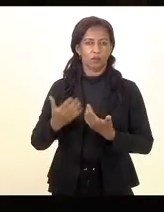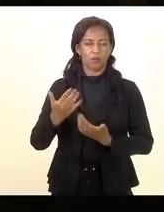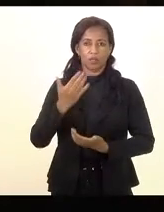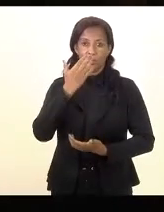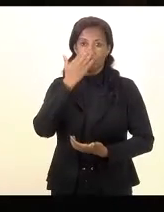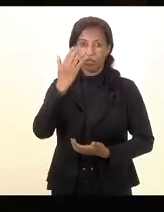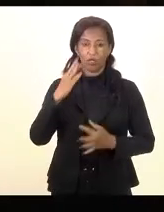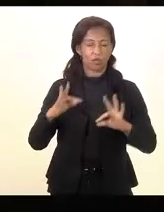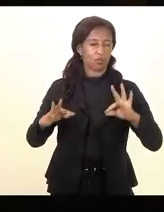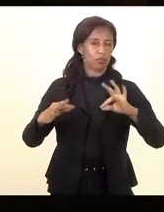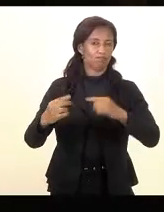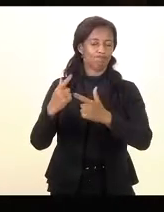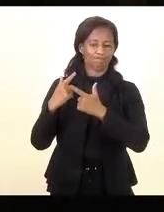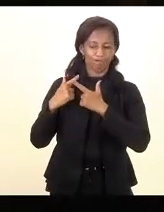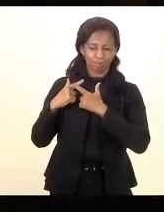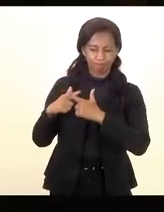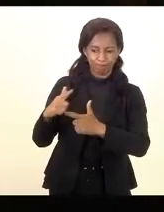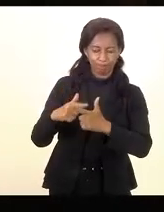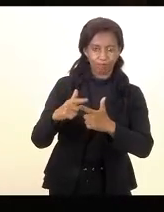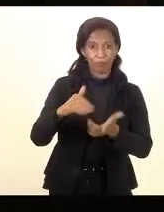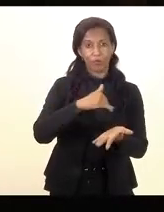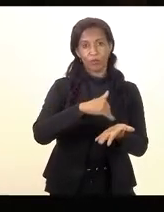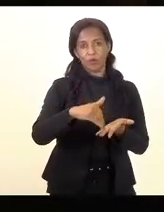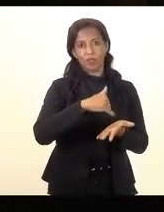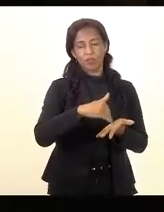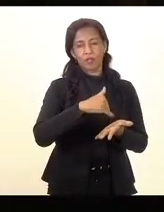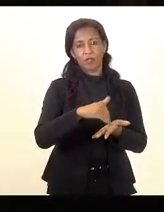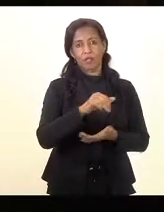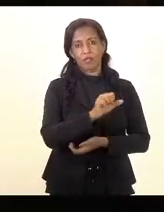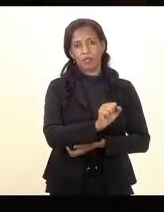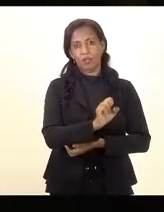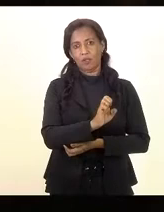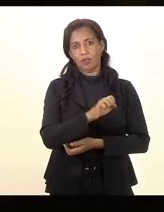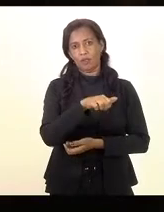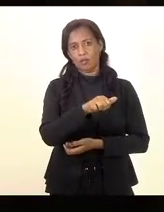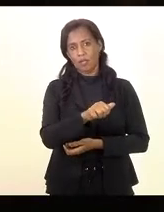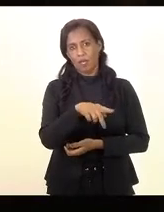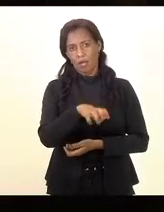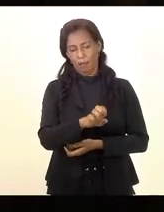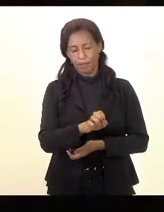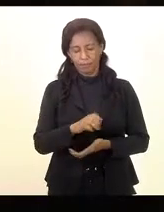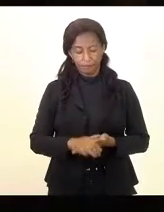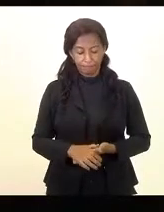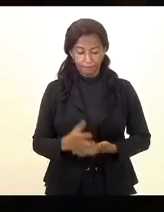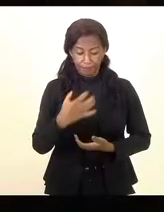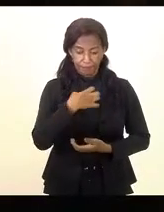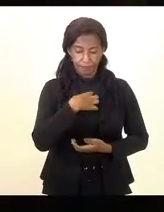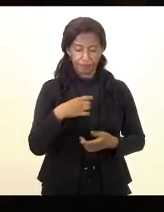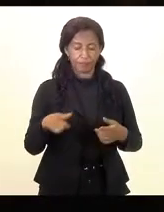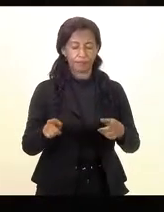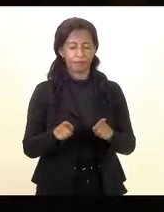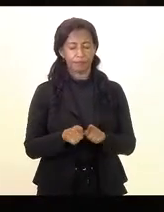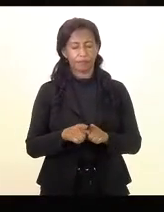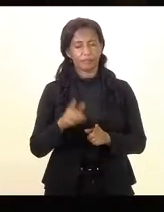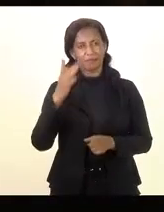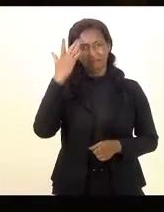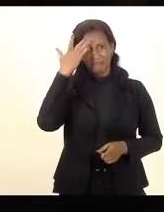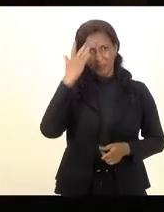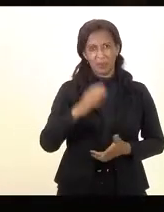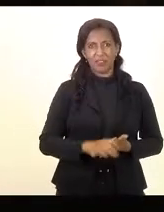todo o escândalo envolvendo o seu secretário da CEAP nesse sentido também senhora presidenta acho